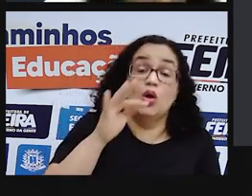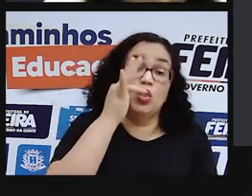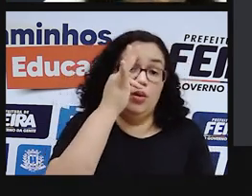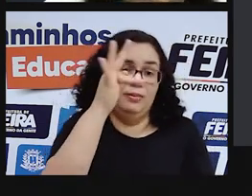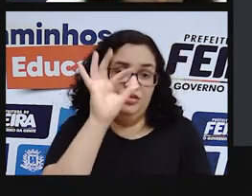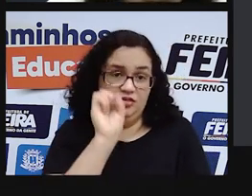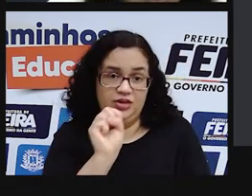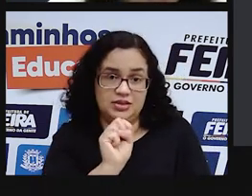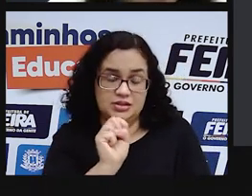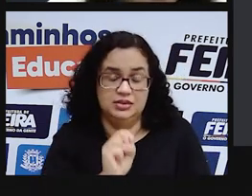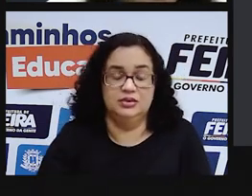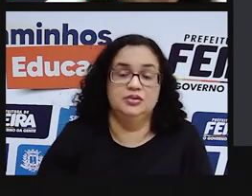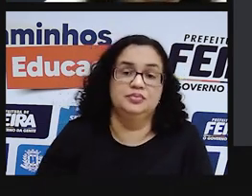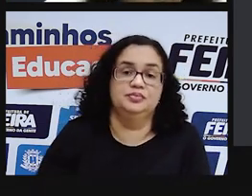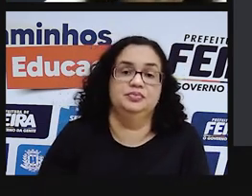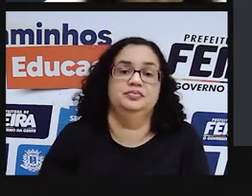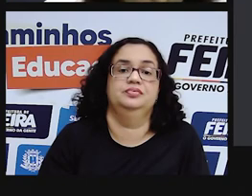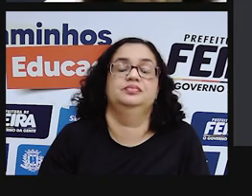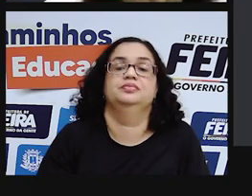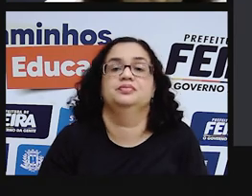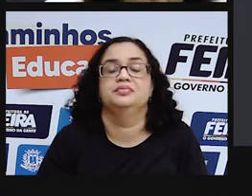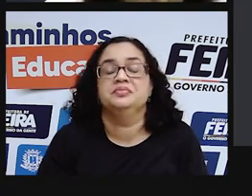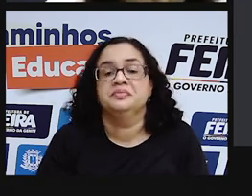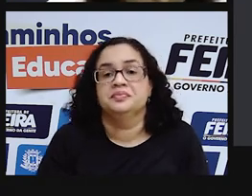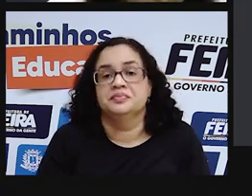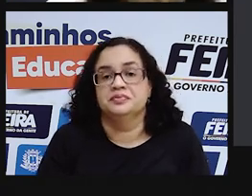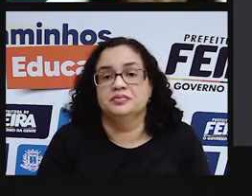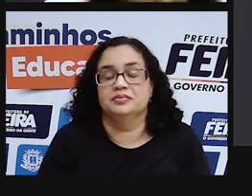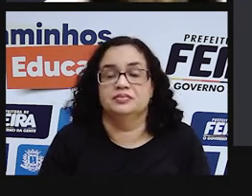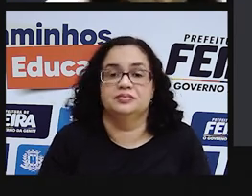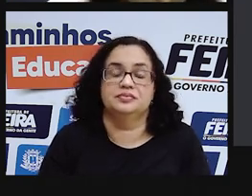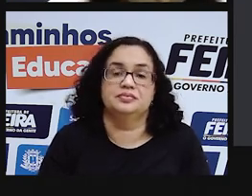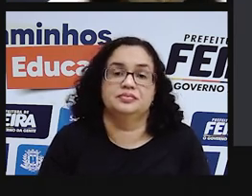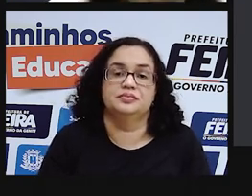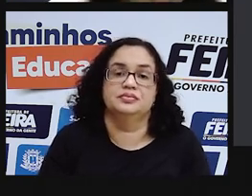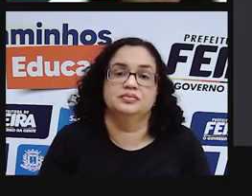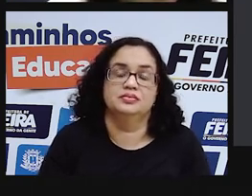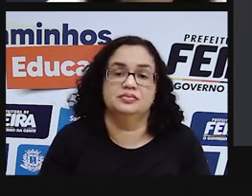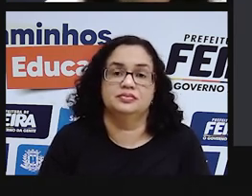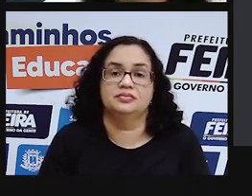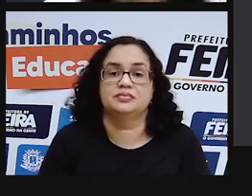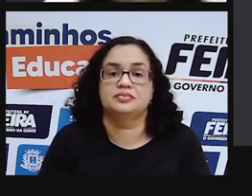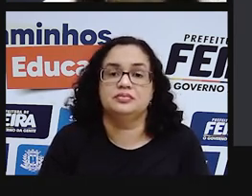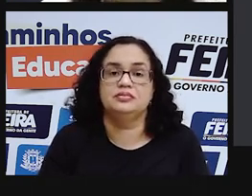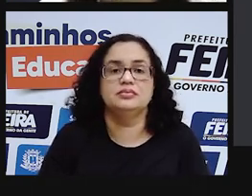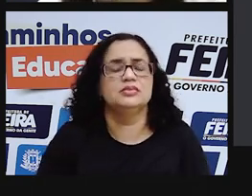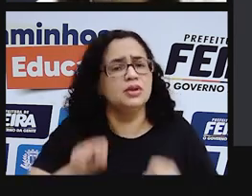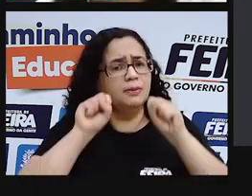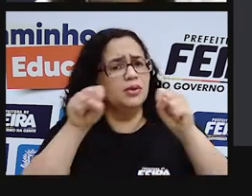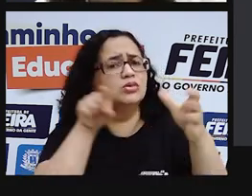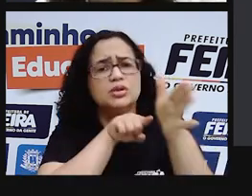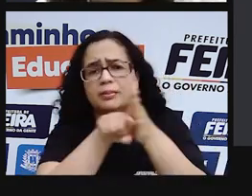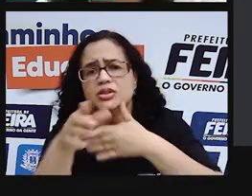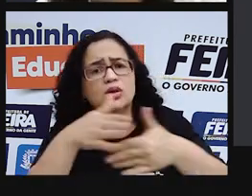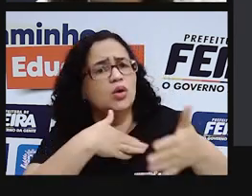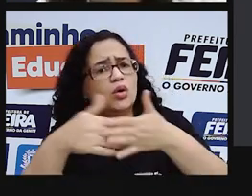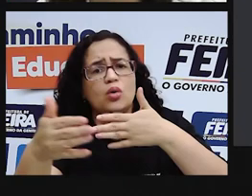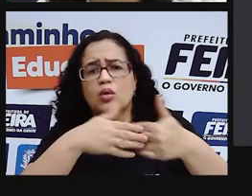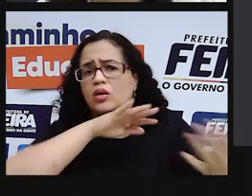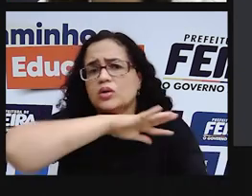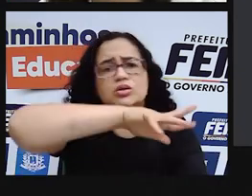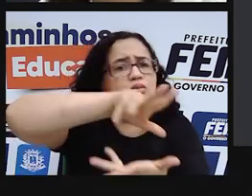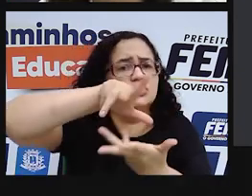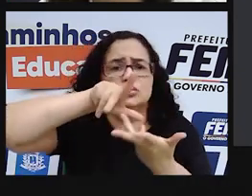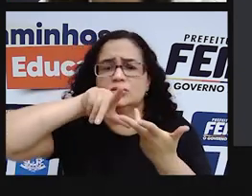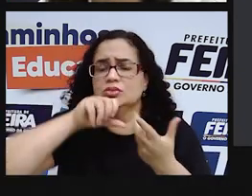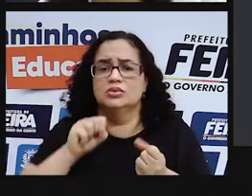então não me feira Oi Ana eu posso pesquisar qualquer parte